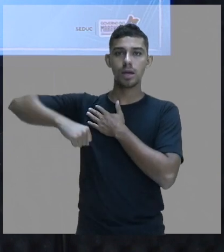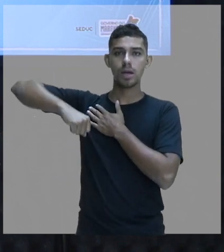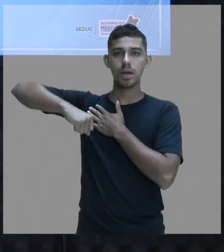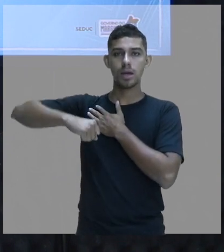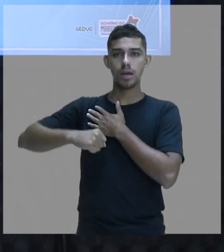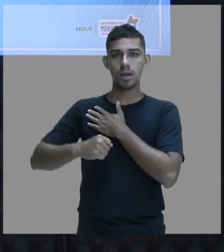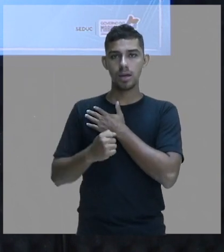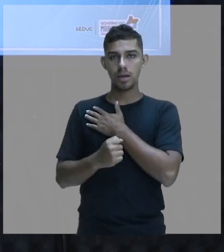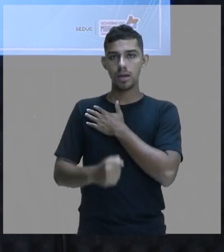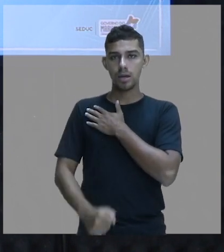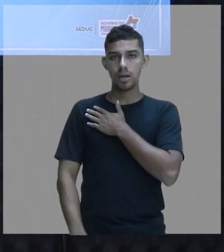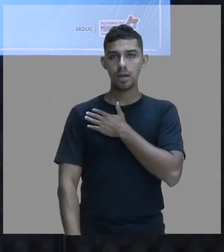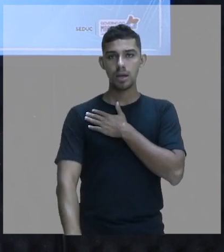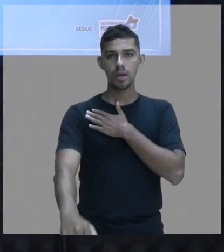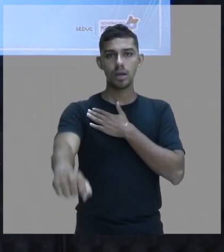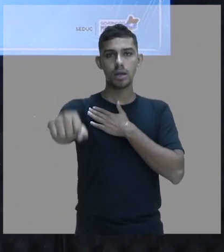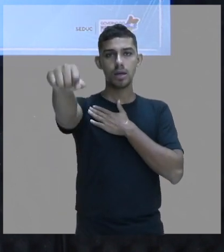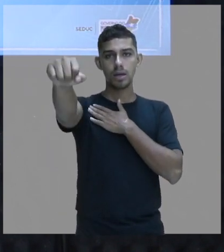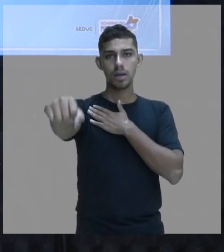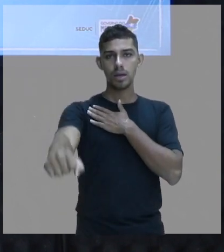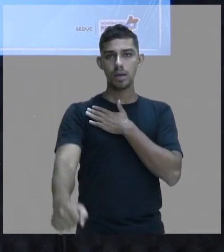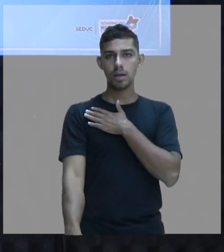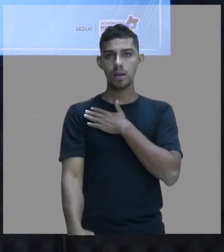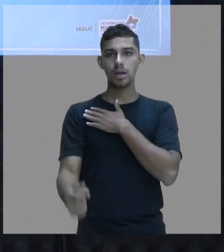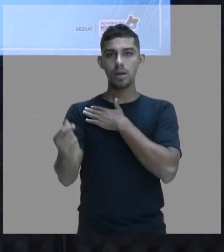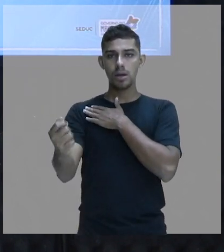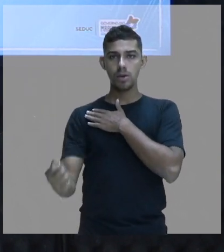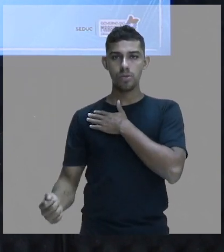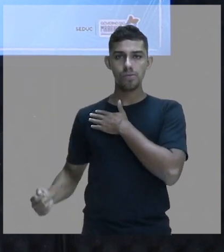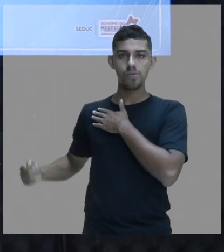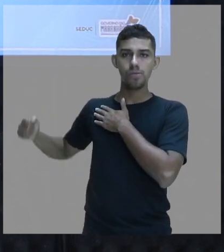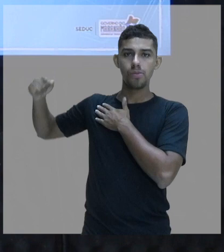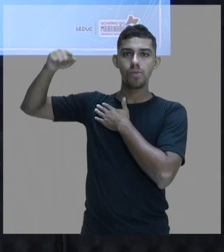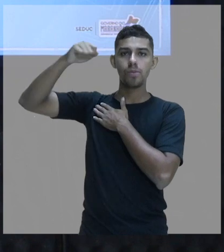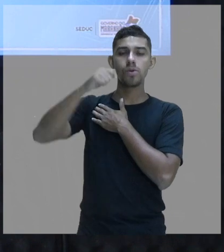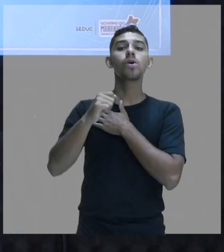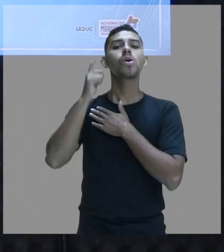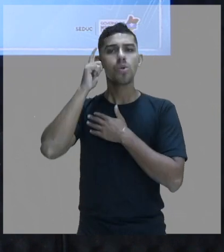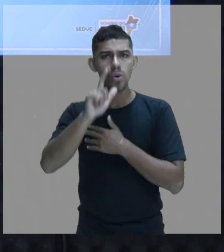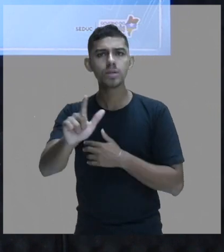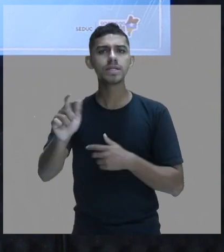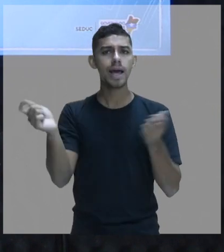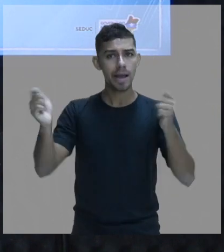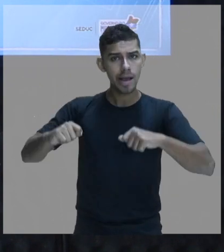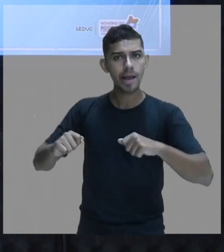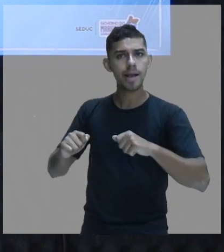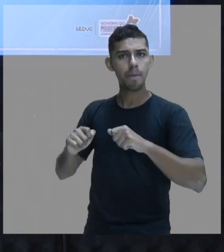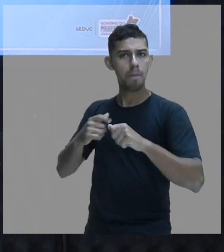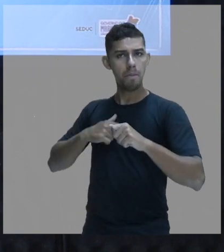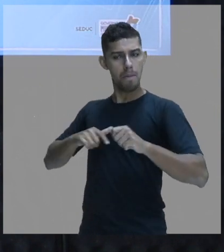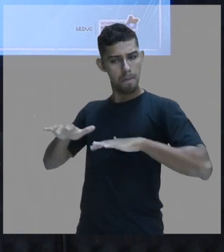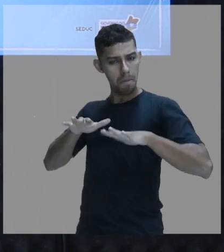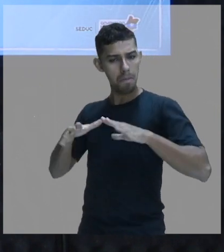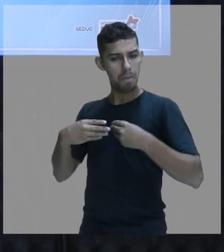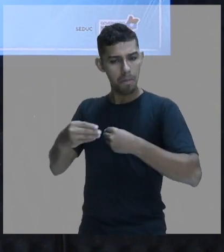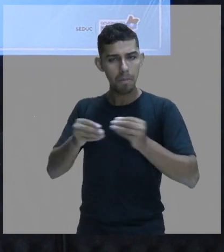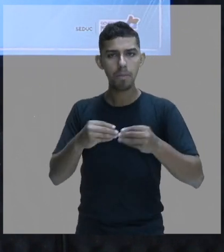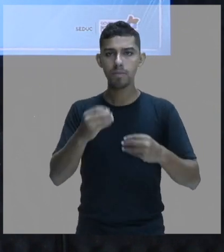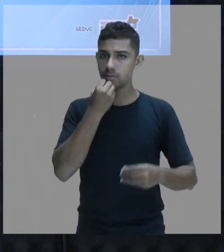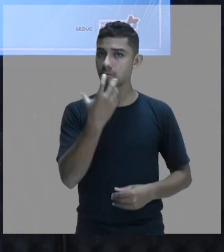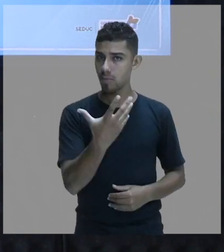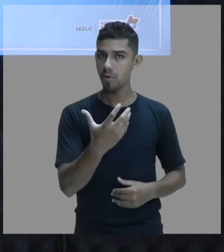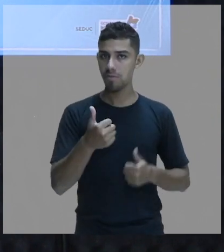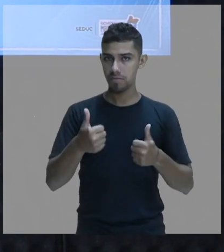jogar esse braço para frente. Nós conseguimos fazer rotações com o ombro. Então, é uma articulação que ela tem uma grande mobilidade, tá